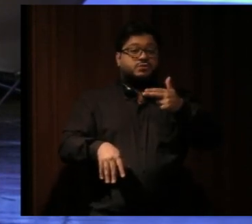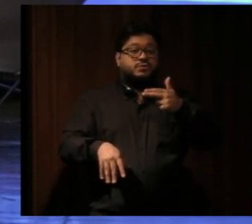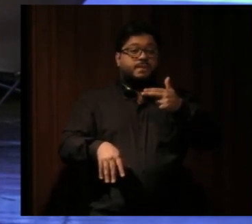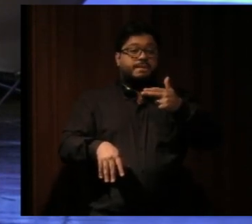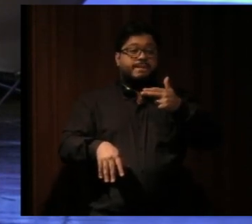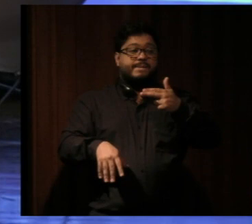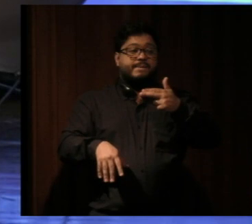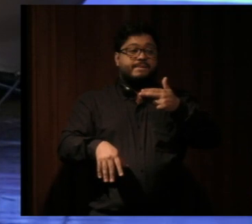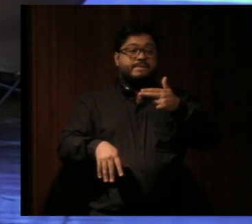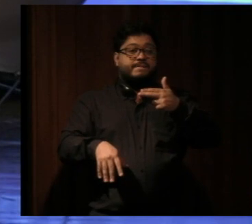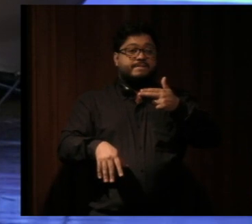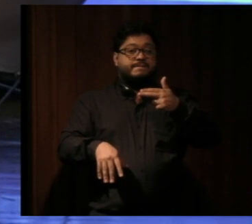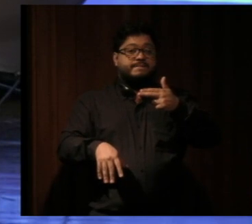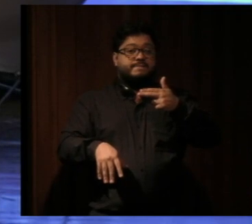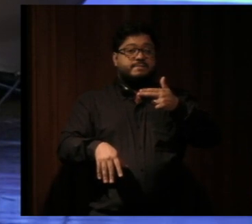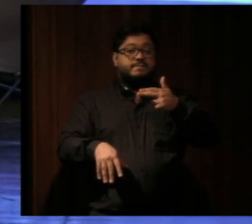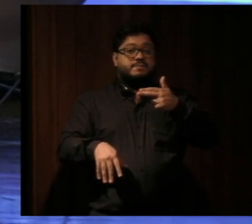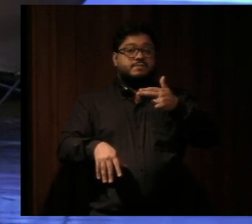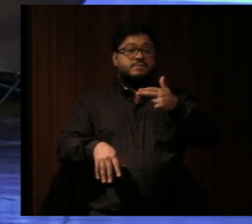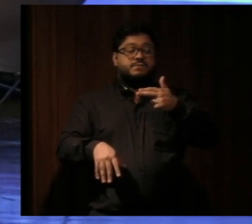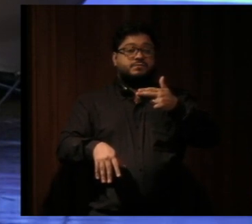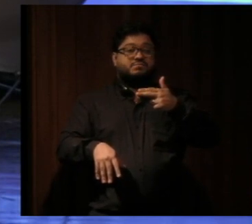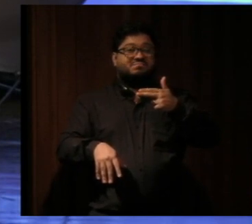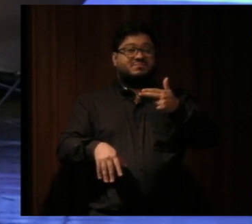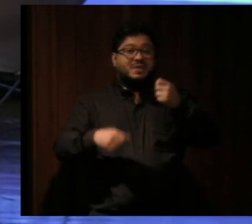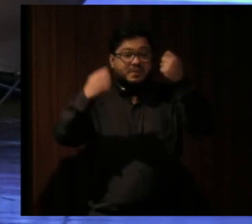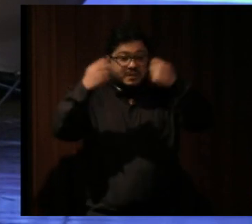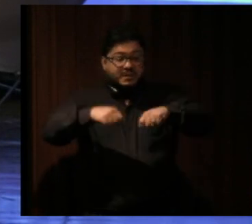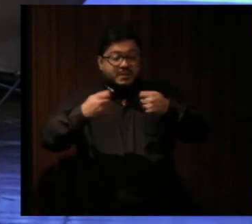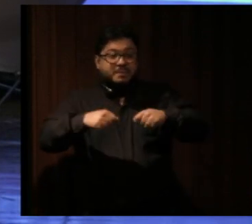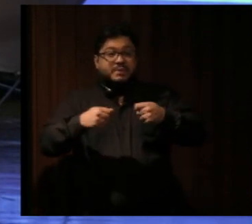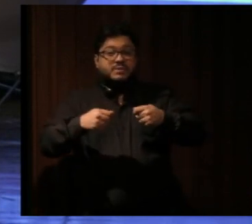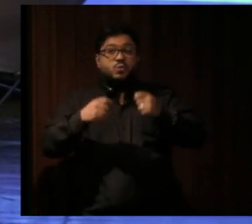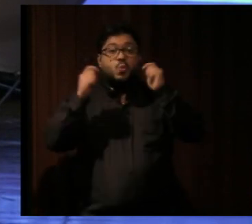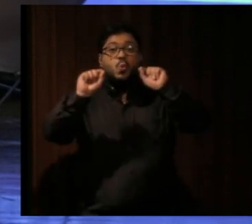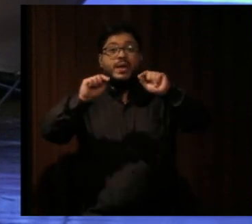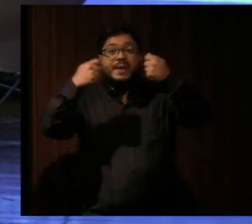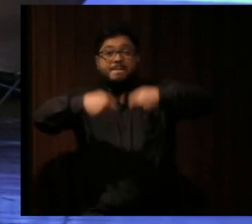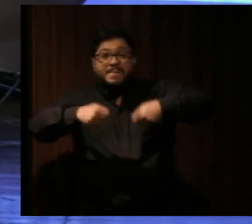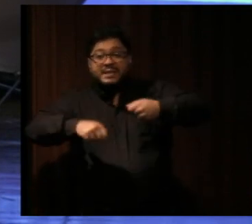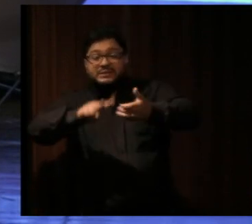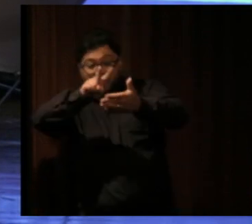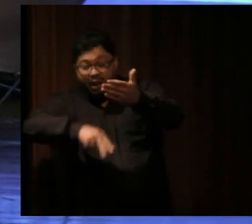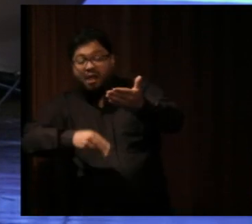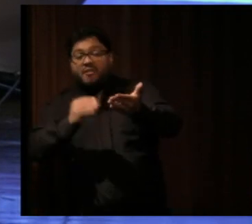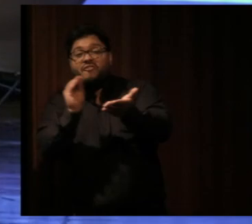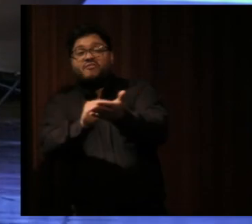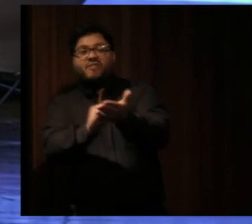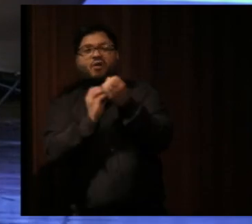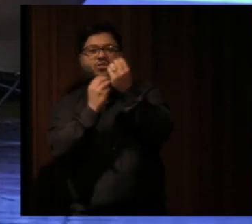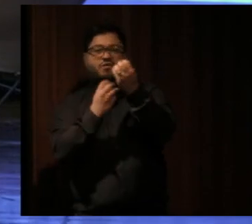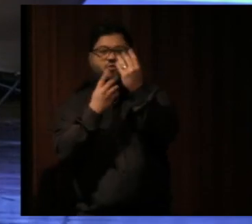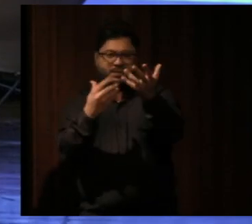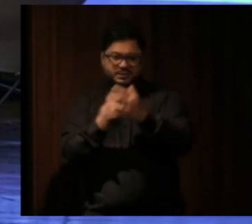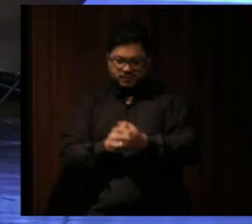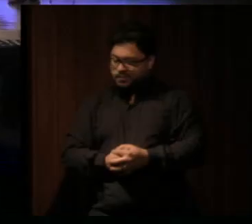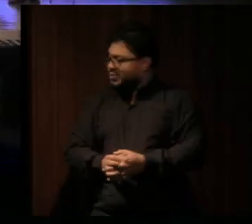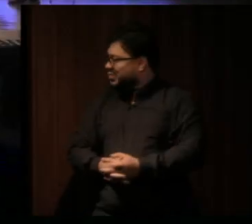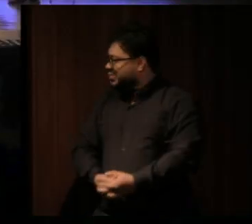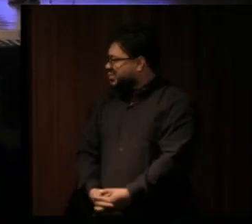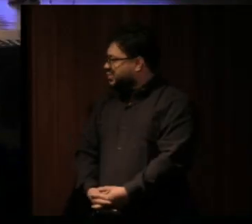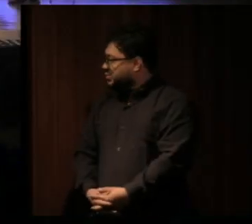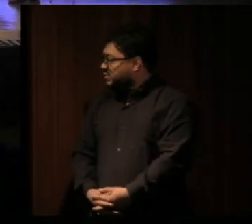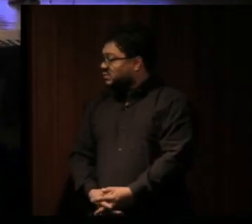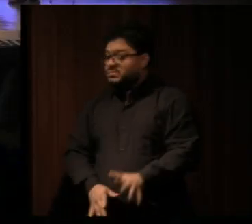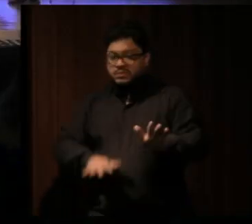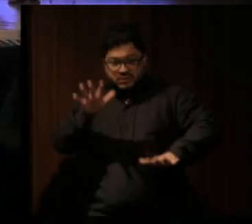não talvez não suprindo a a a necessidade daidade do leitor talvez quer falar lá talvez ela